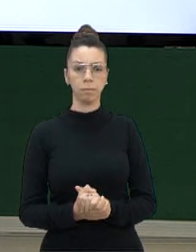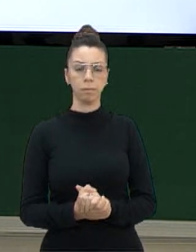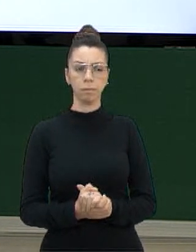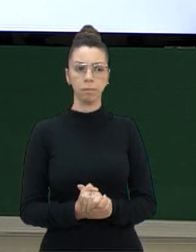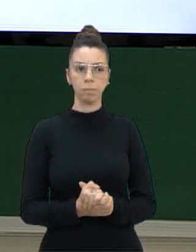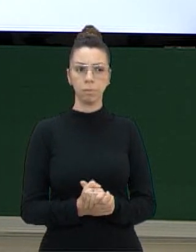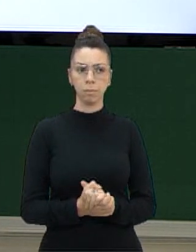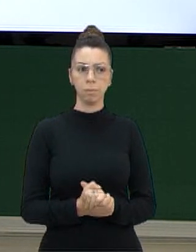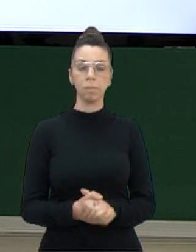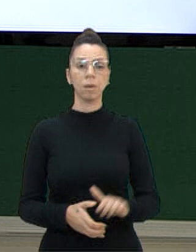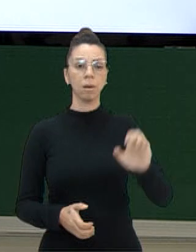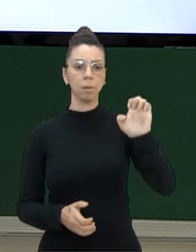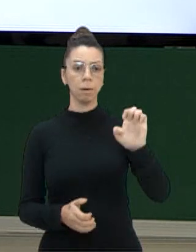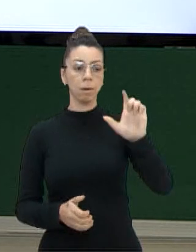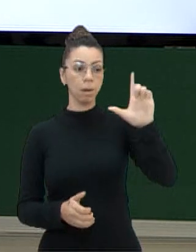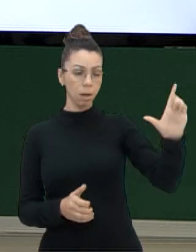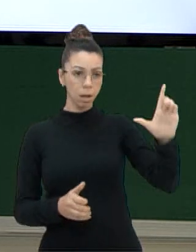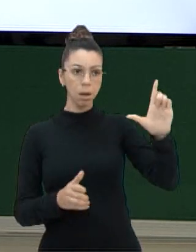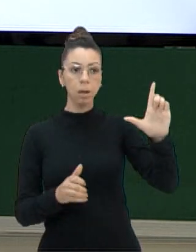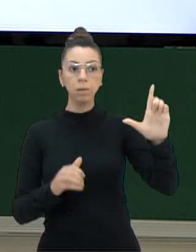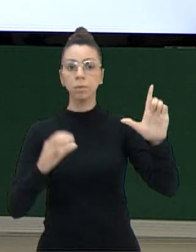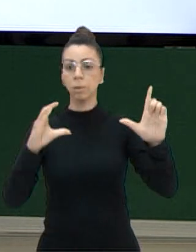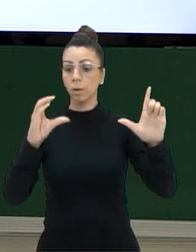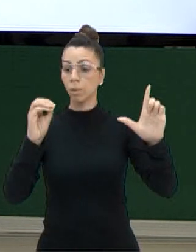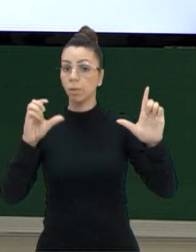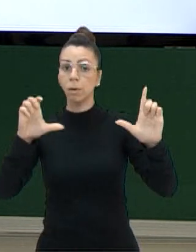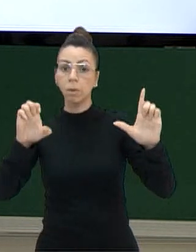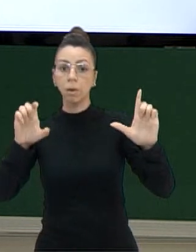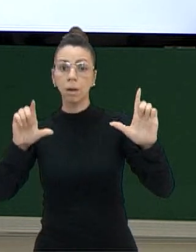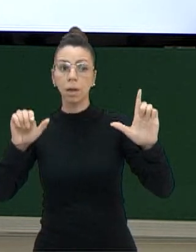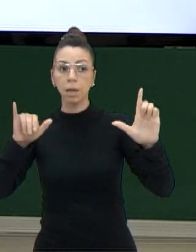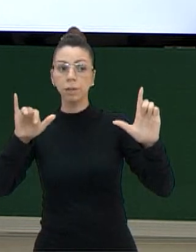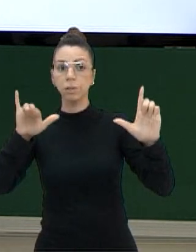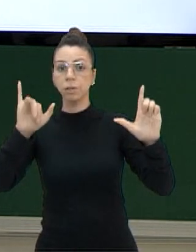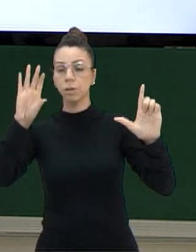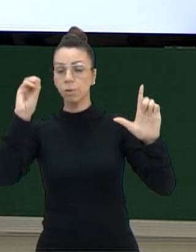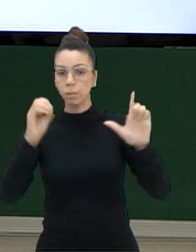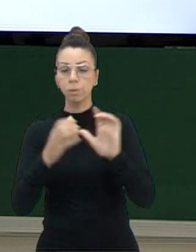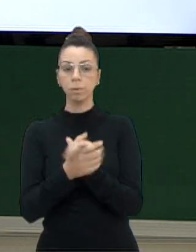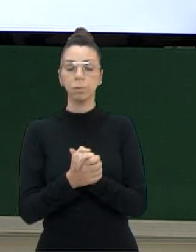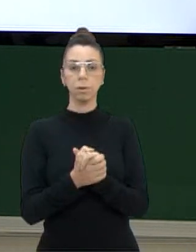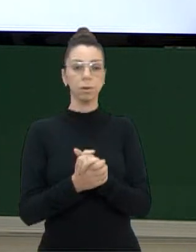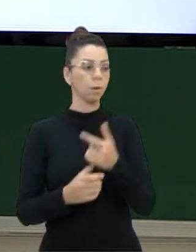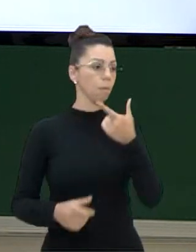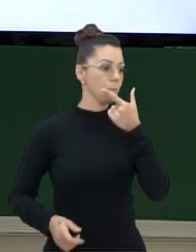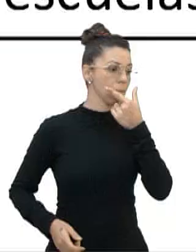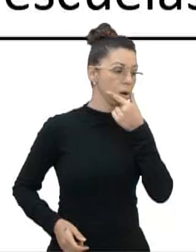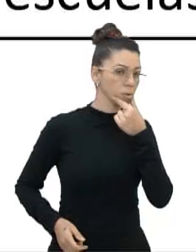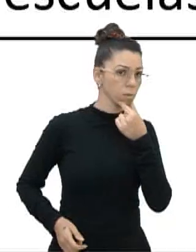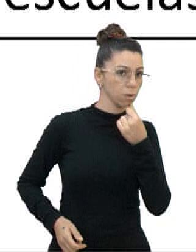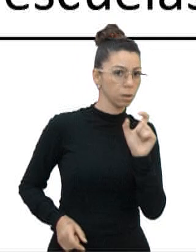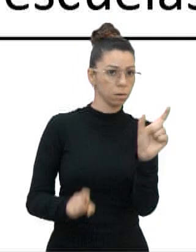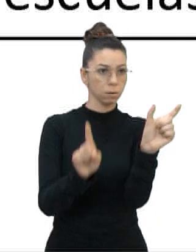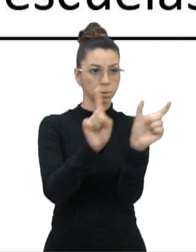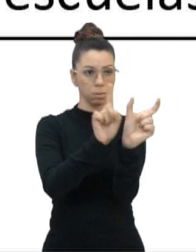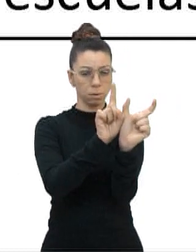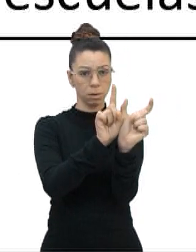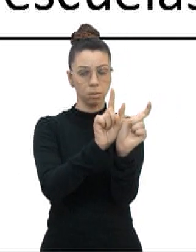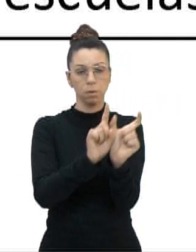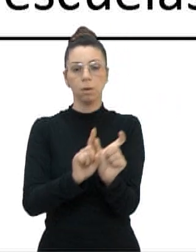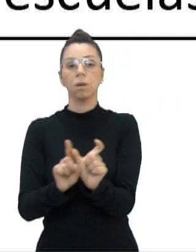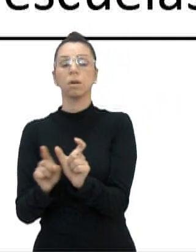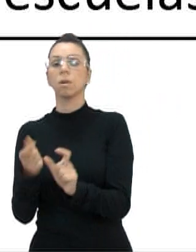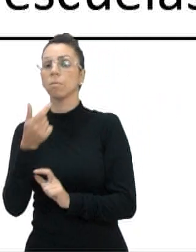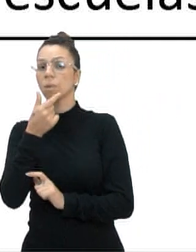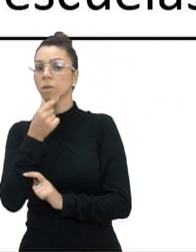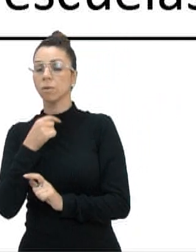colegios, los colegios. Olha a concordância. Masculino singular, masculino singular. Masculino plural,